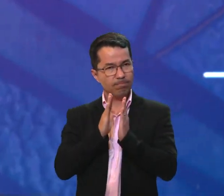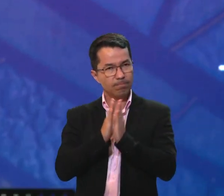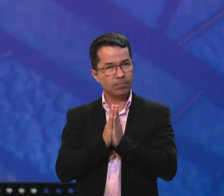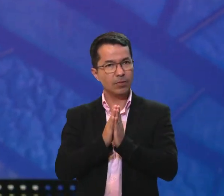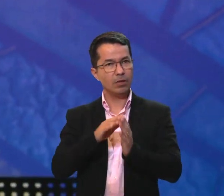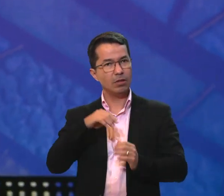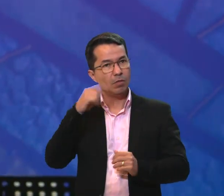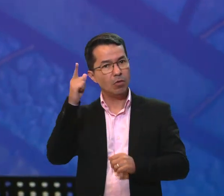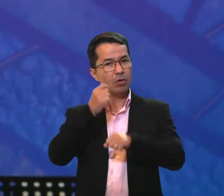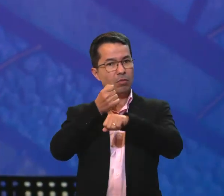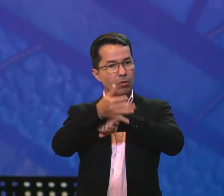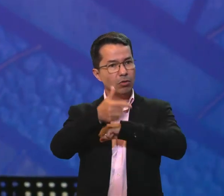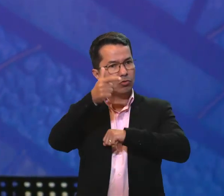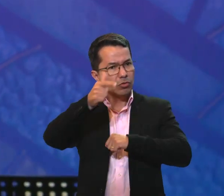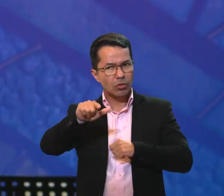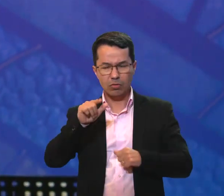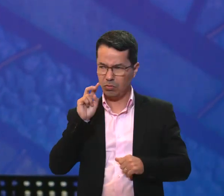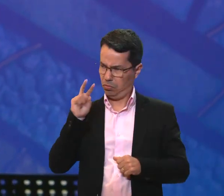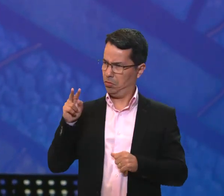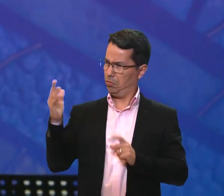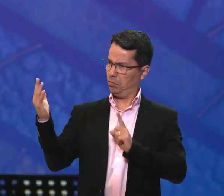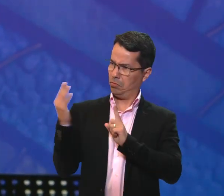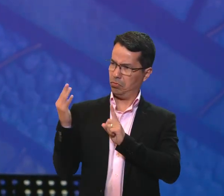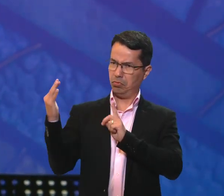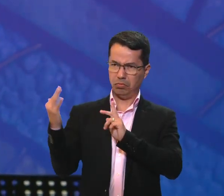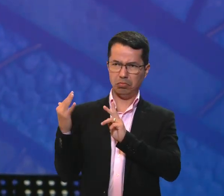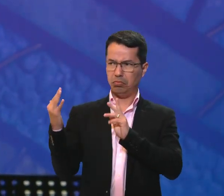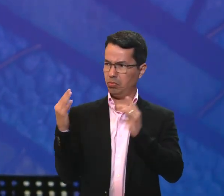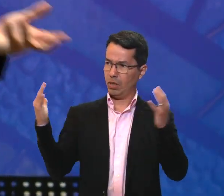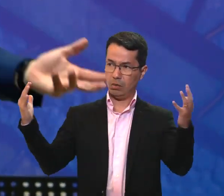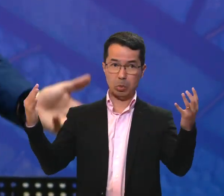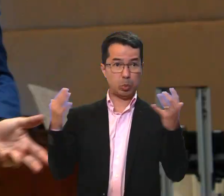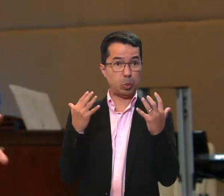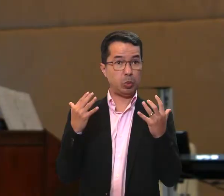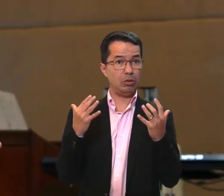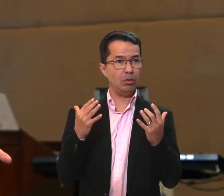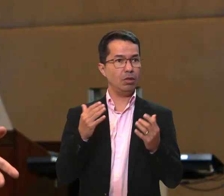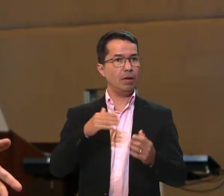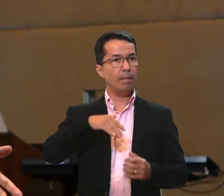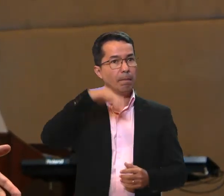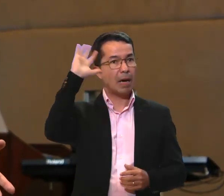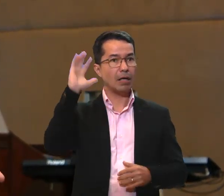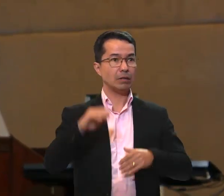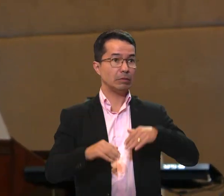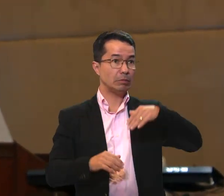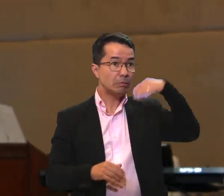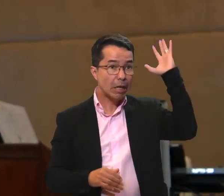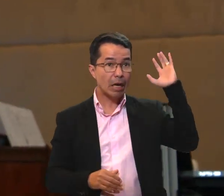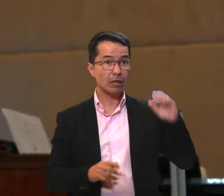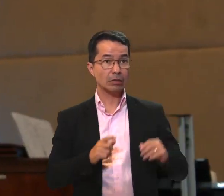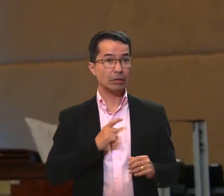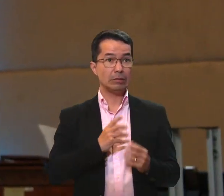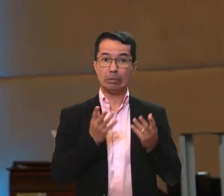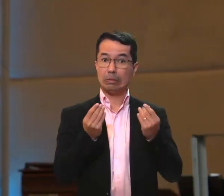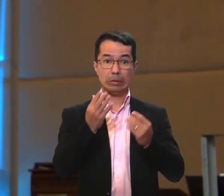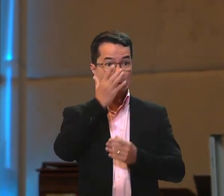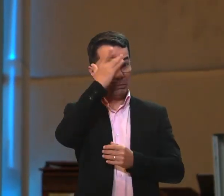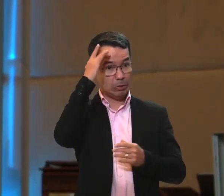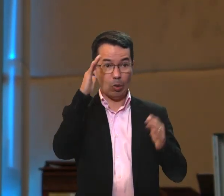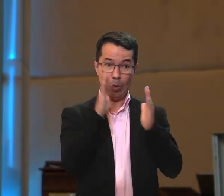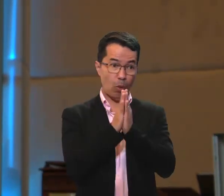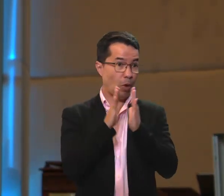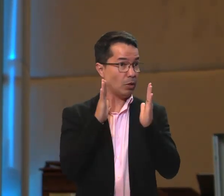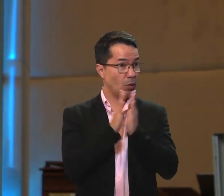algumas pessoas. E na outra semana, espalhou a notícia. Um dia eu cheguei e tinha uma multidão no